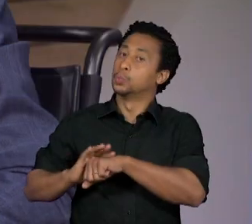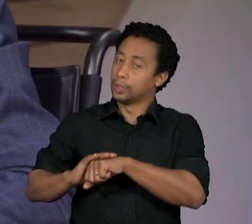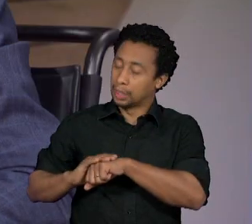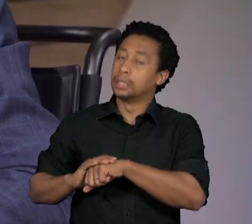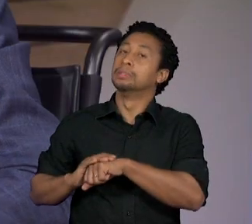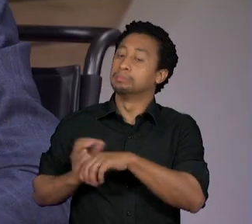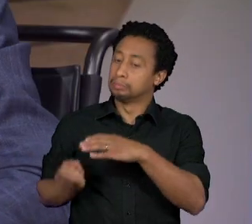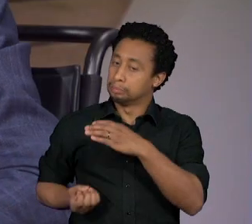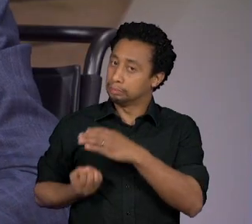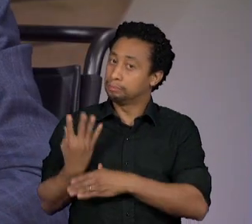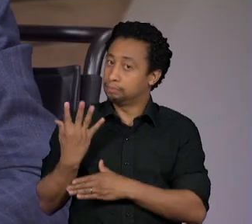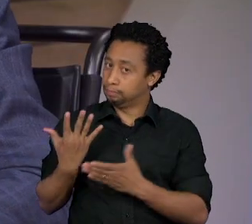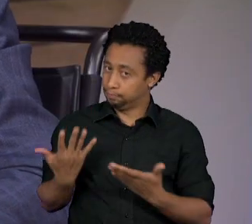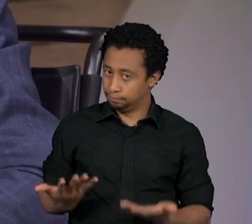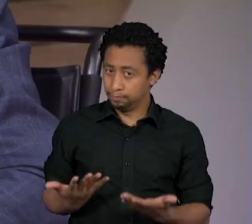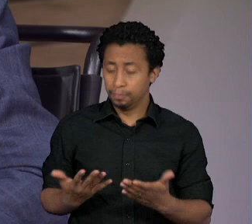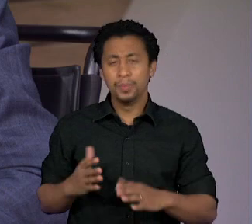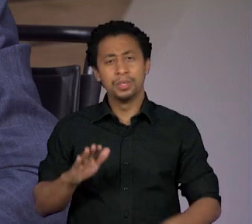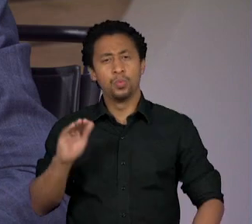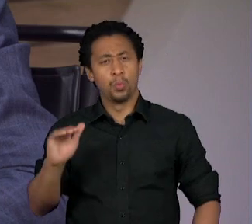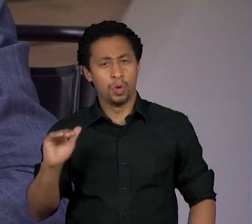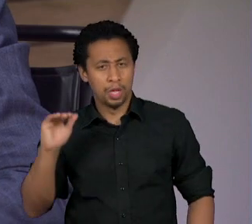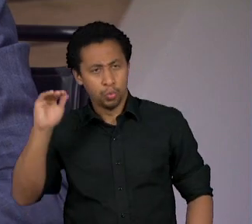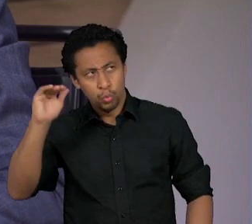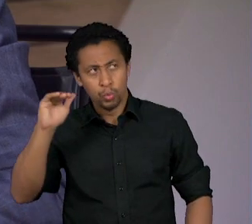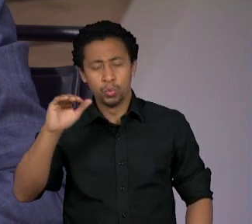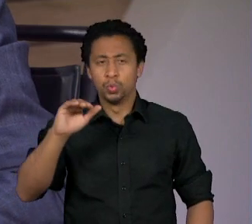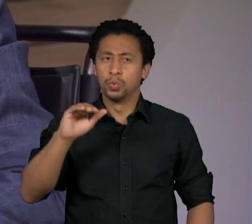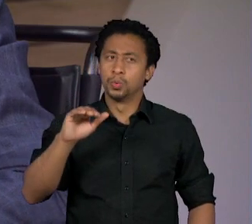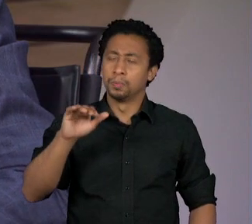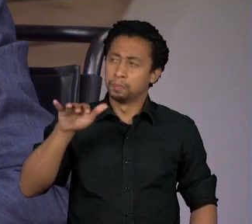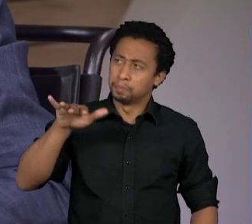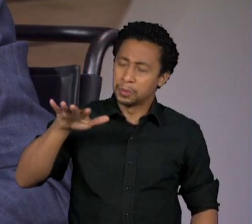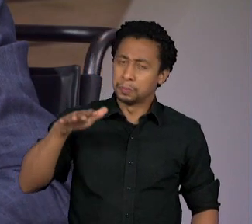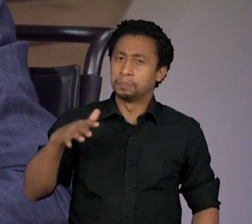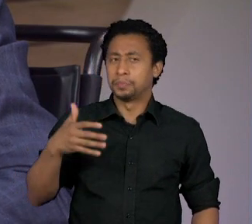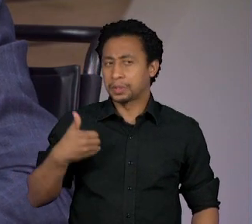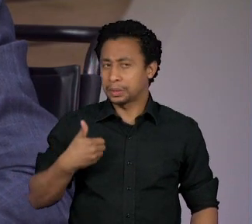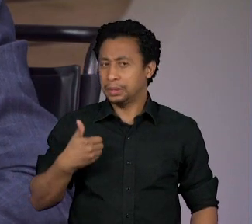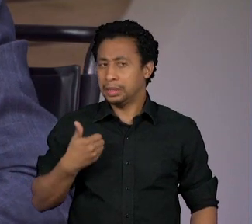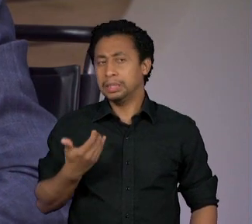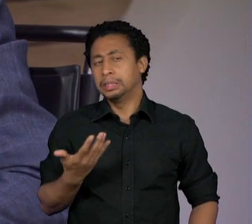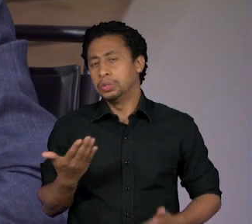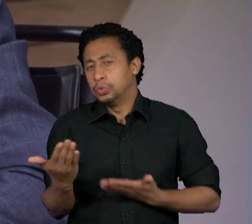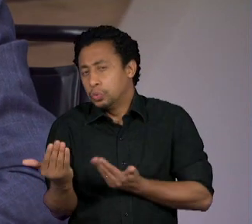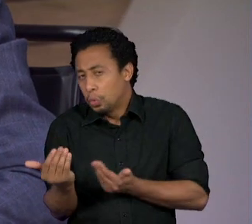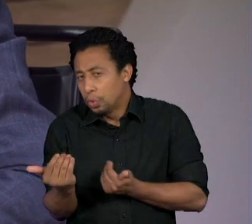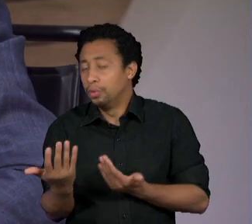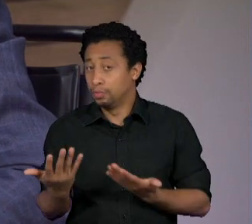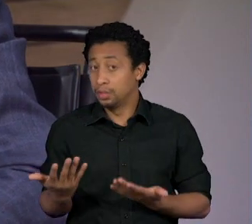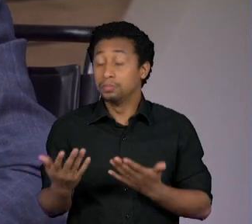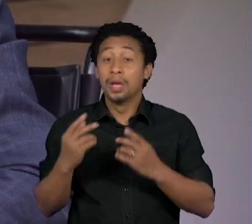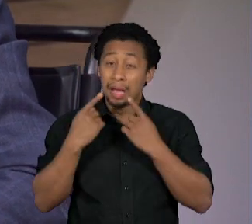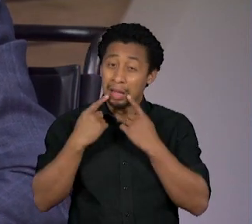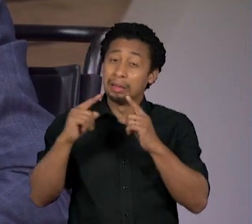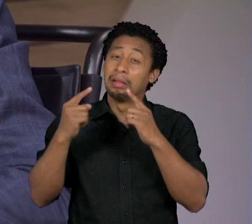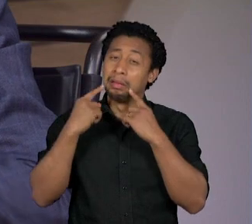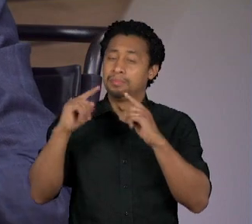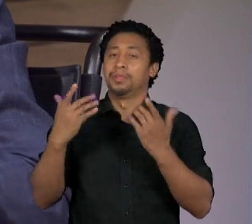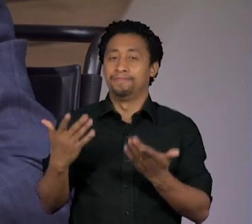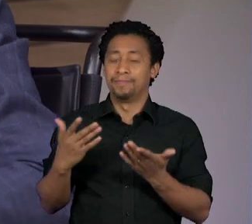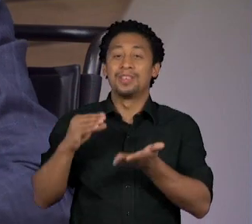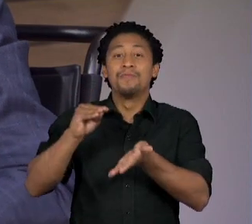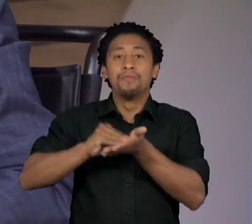o adulto de meia idade e, sobretudo, o jovem, né, muitas vezes traz essa queixa de memória que está muito bem atrelada à questão da atenção e